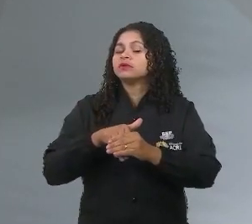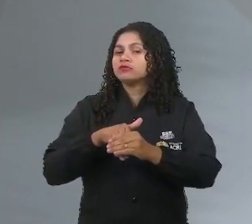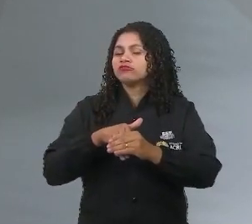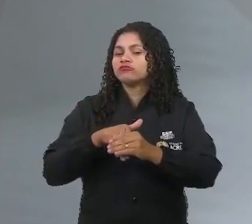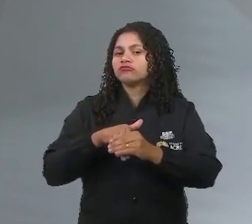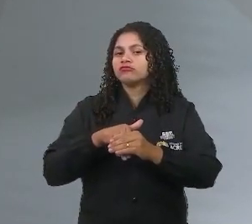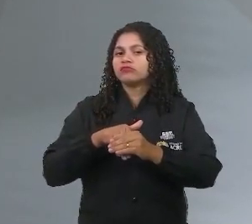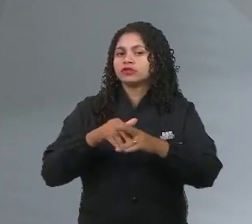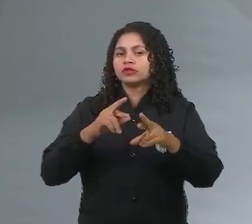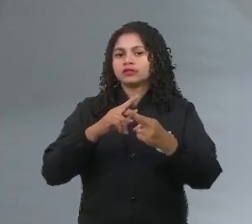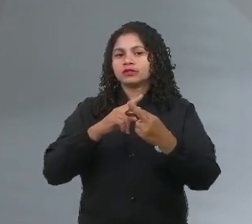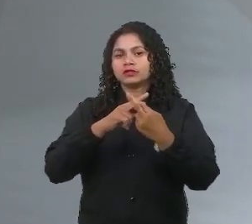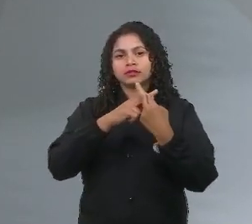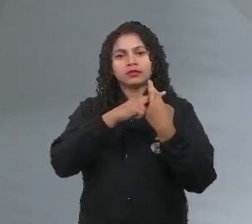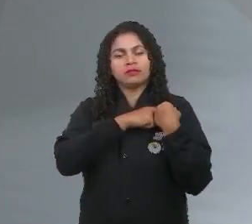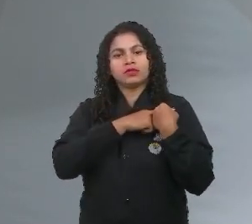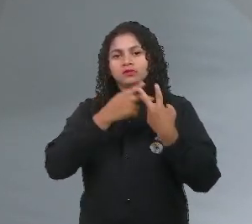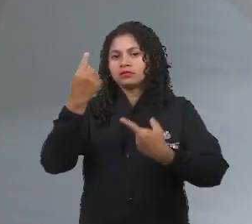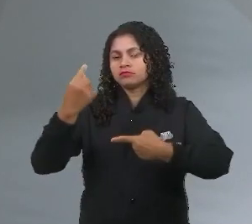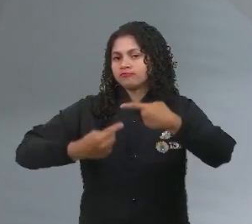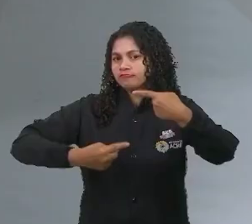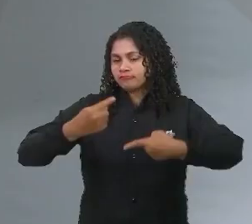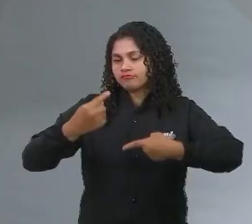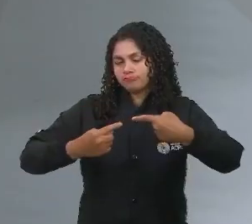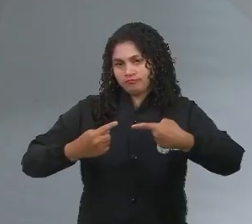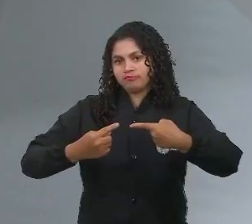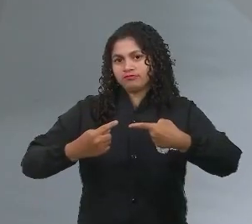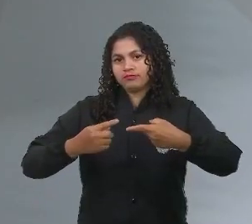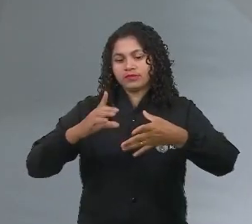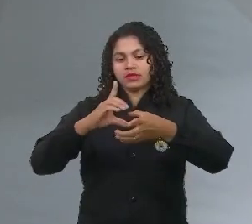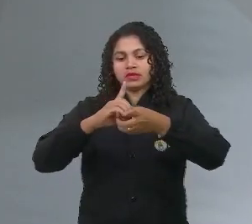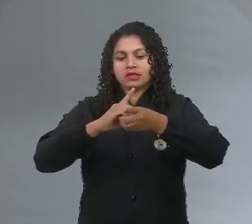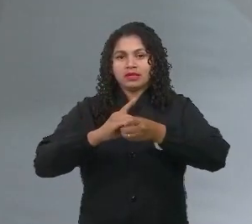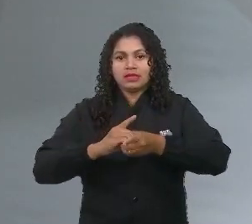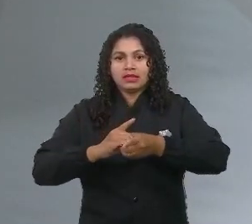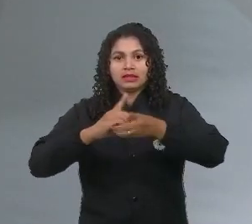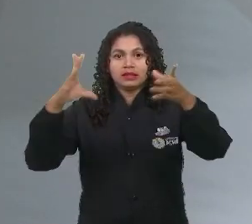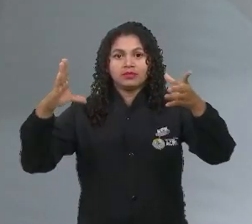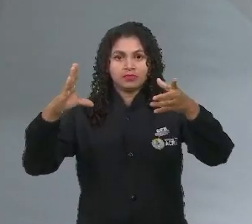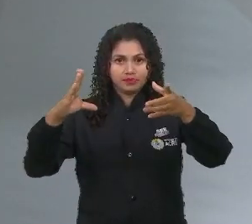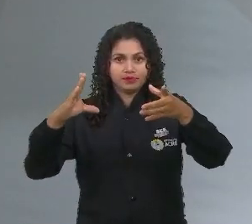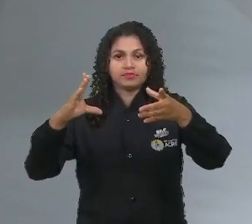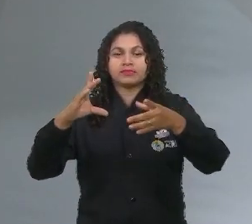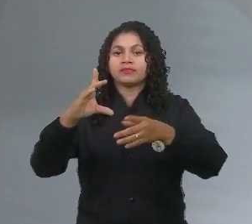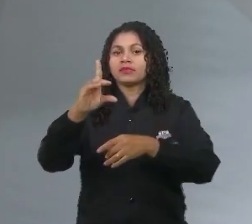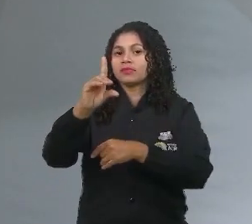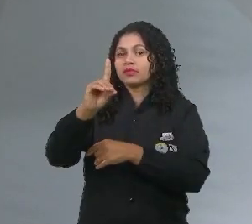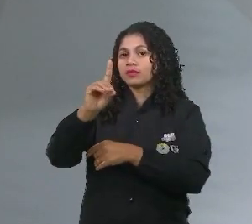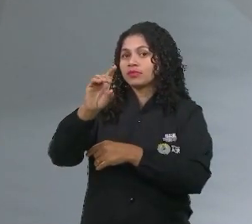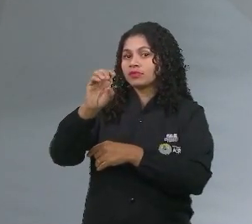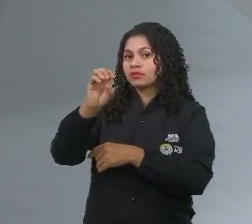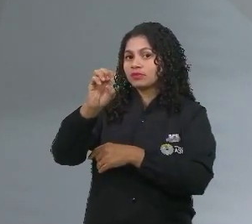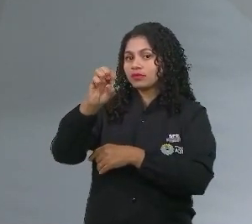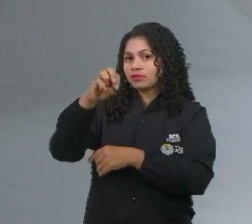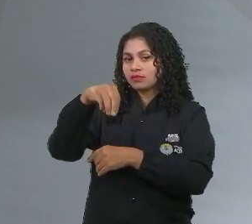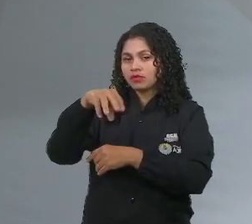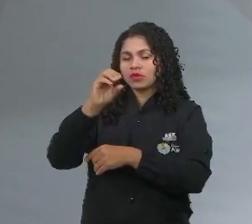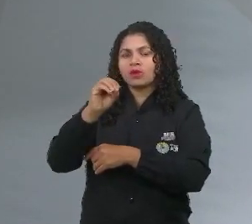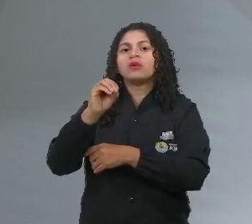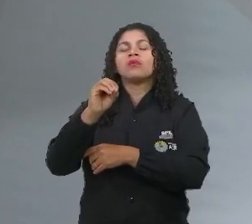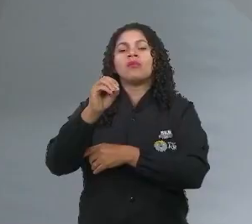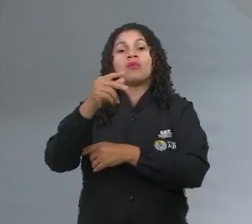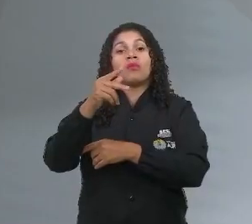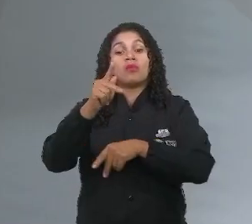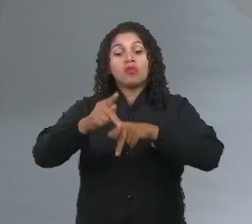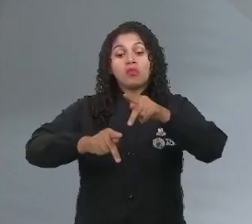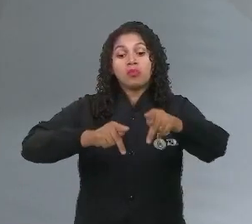Estado democrático de direito, democracia, demos, povo, cracia, poder. Todo e qualquer